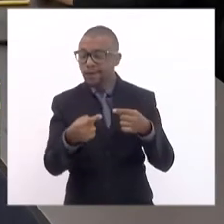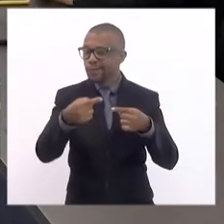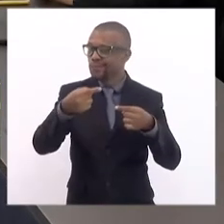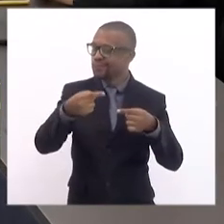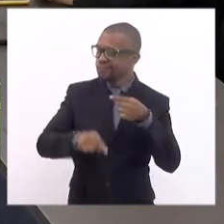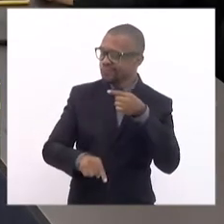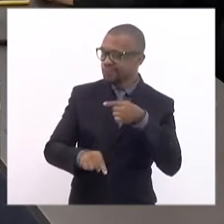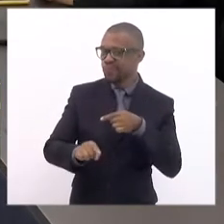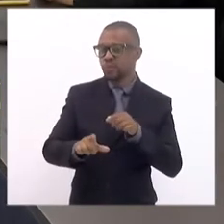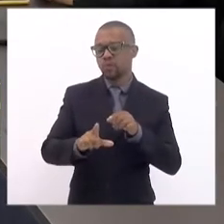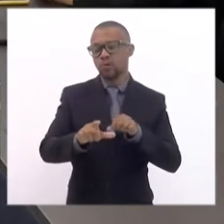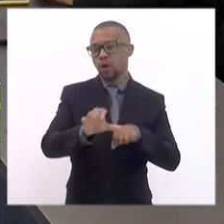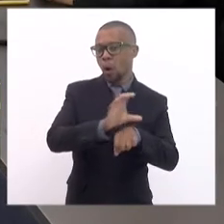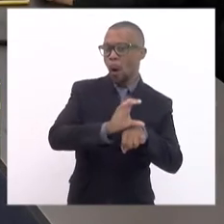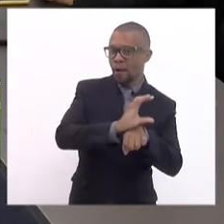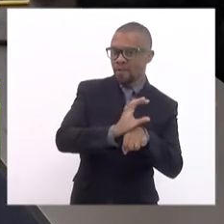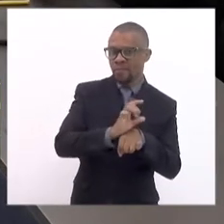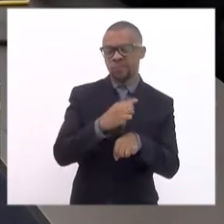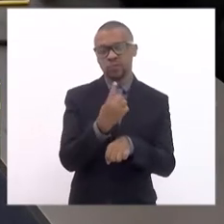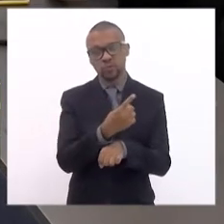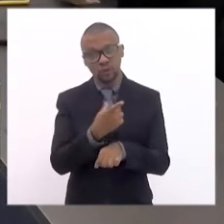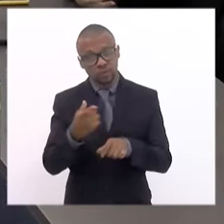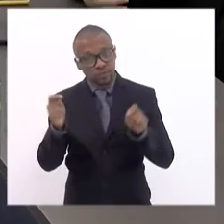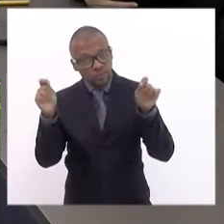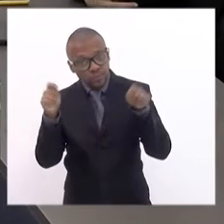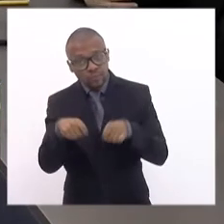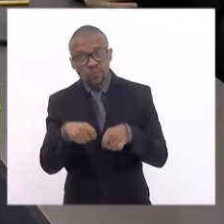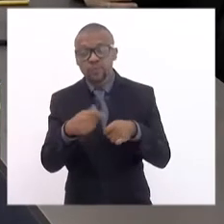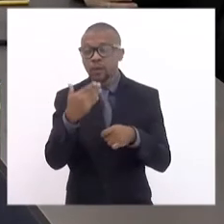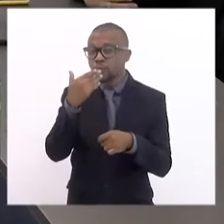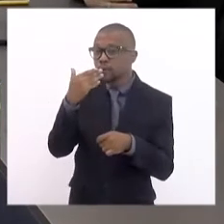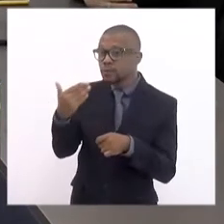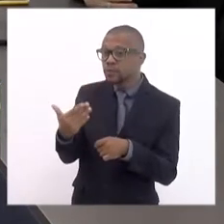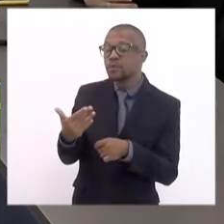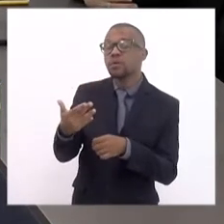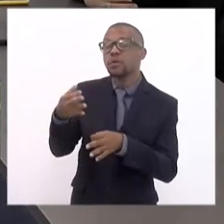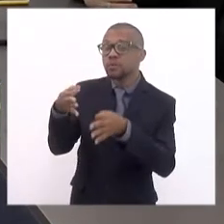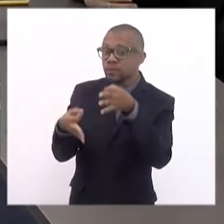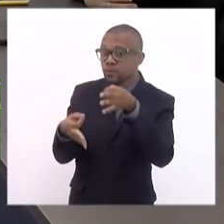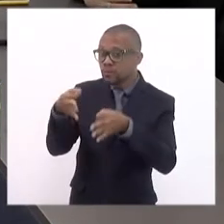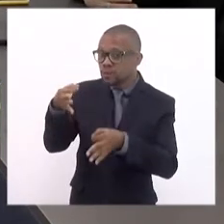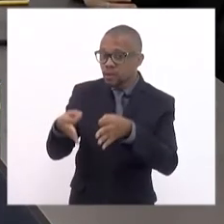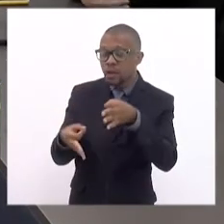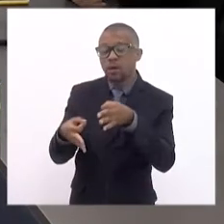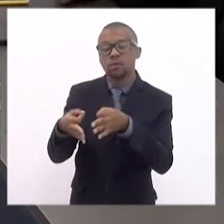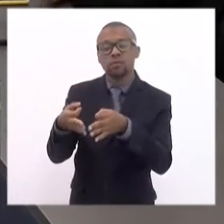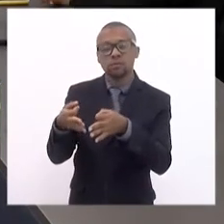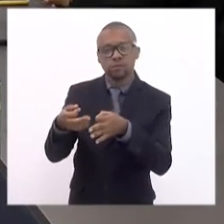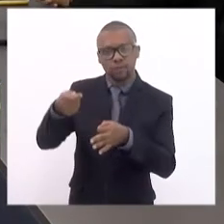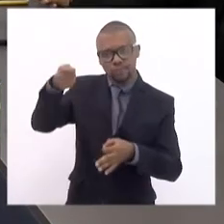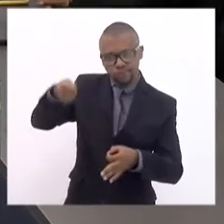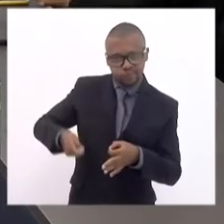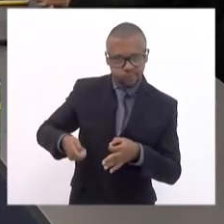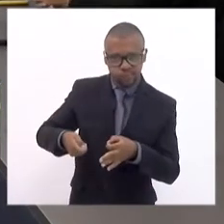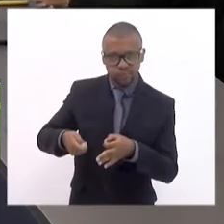deve, como legitimado, arguir o Tribunal de Justiça, através de uma ação direta de inconstitucionalidade, e aí nós vamos destinar a justiça. Então, que